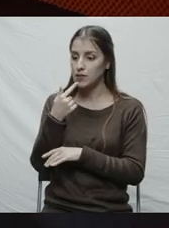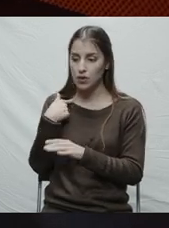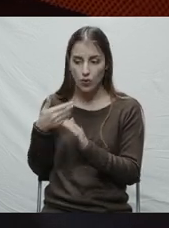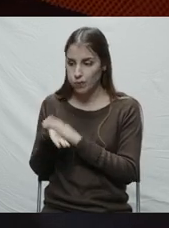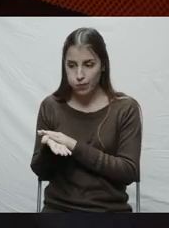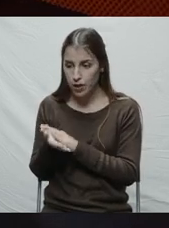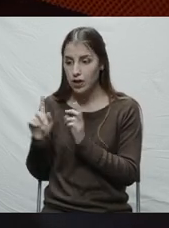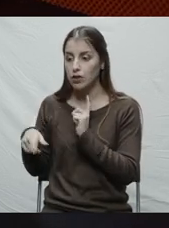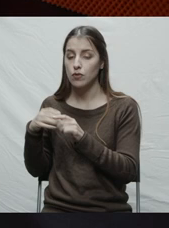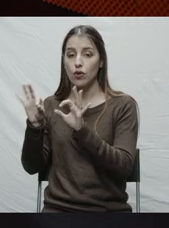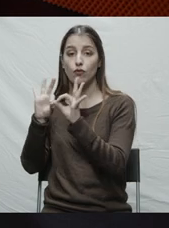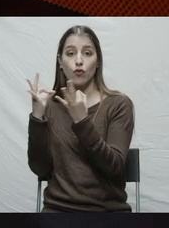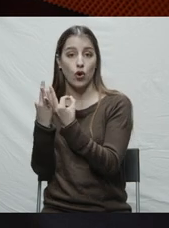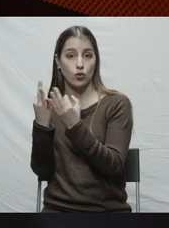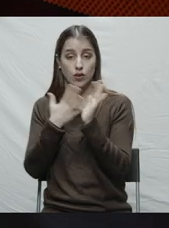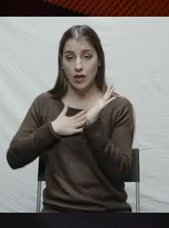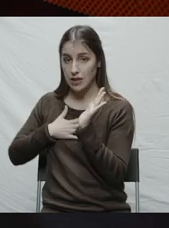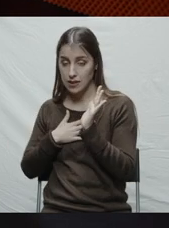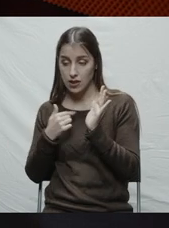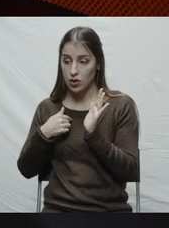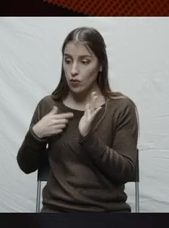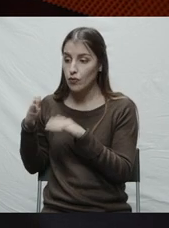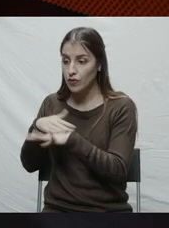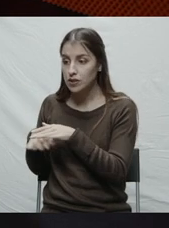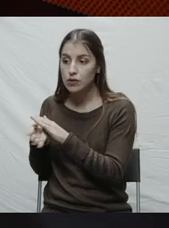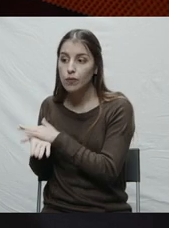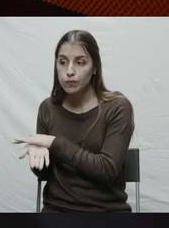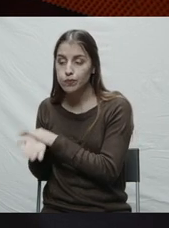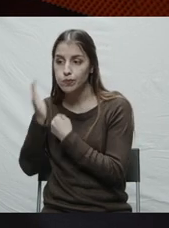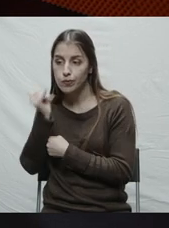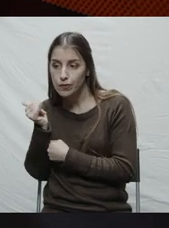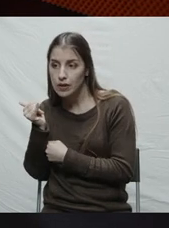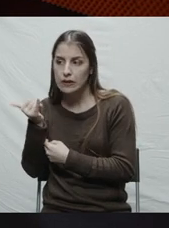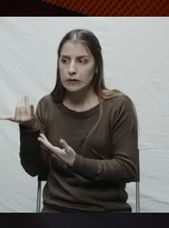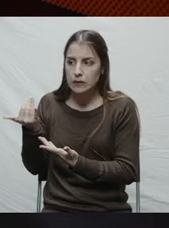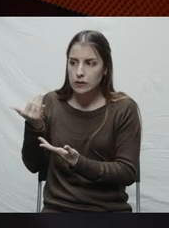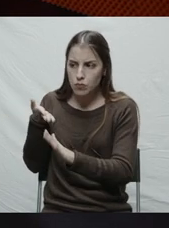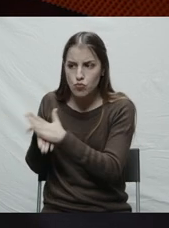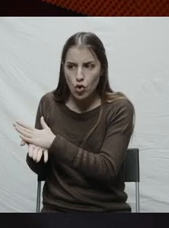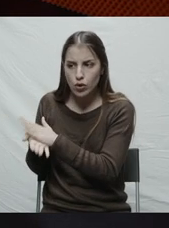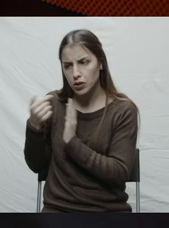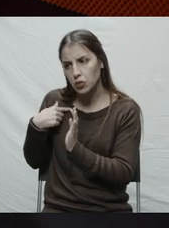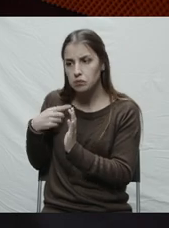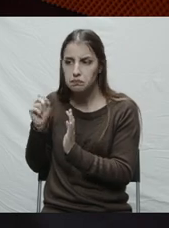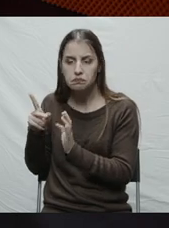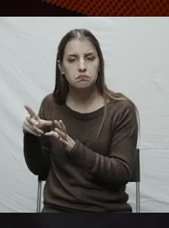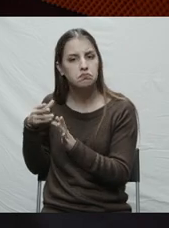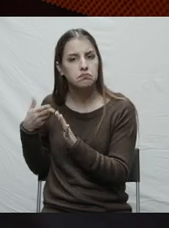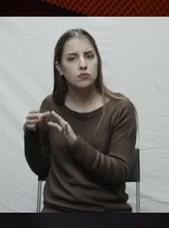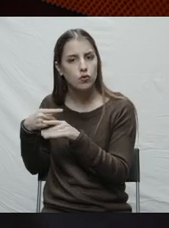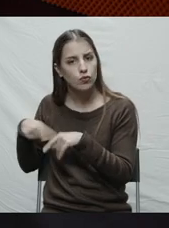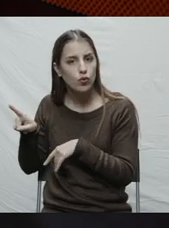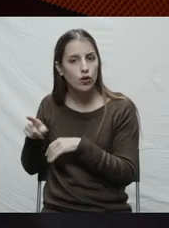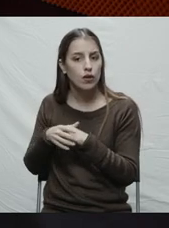Fórum Dança e fui para lá. Mas nesta inquietação de sempre procura de novos contextos, novos desafios, até foi o Hugo que um dia descobriu